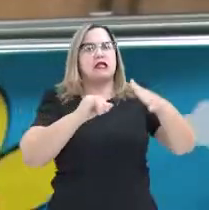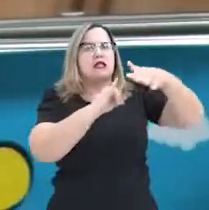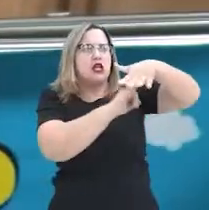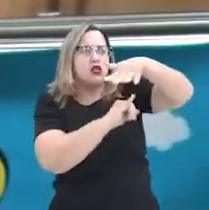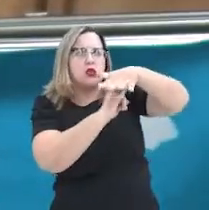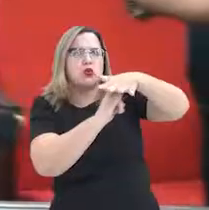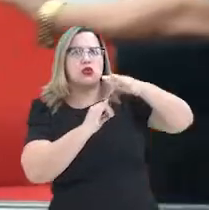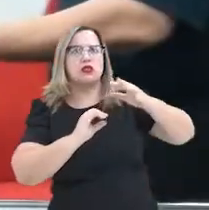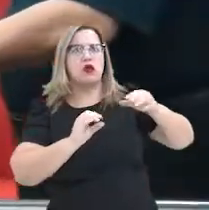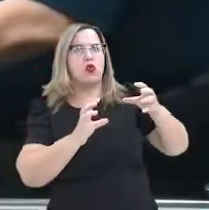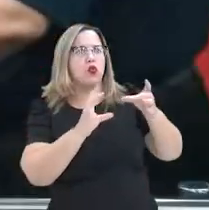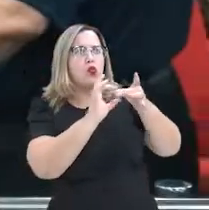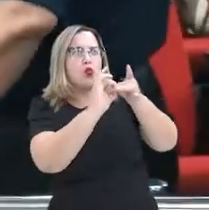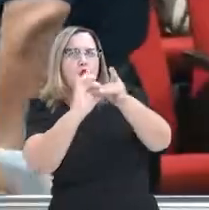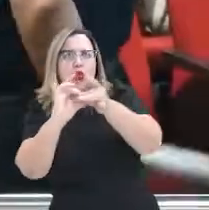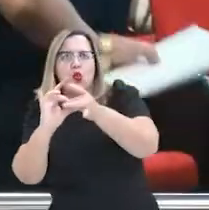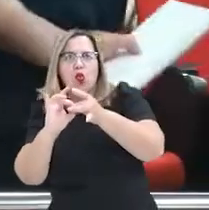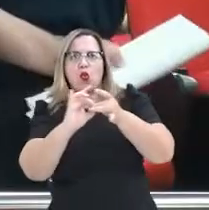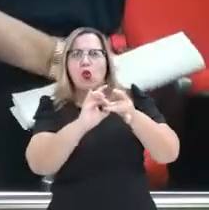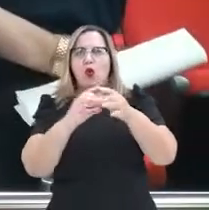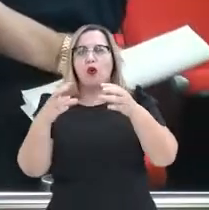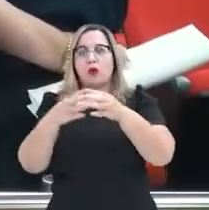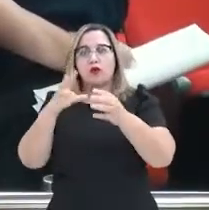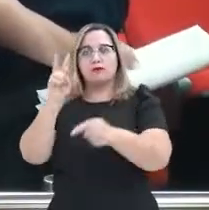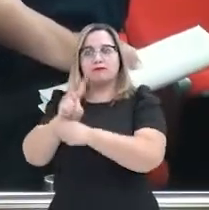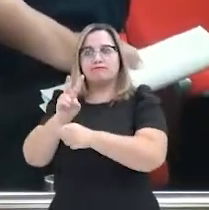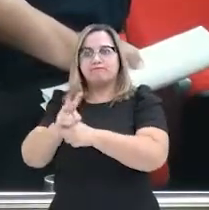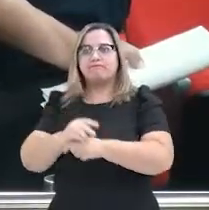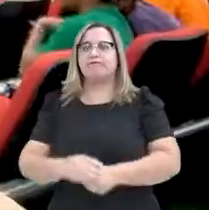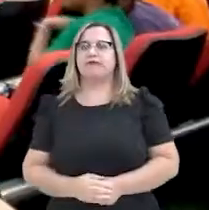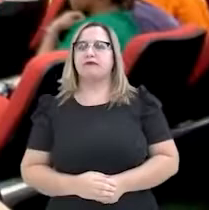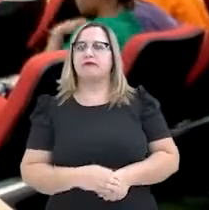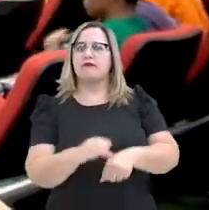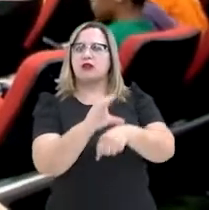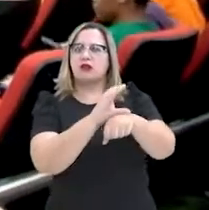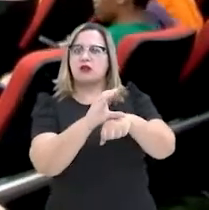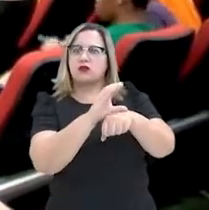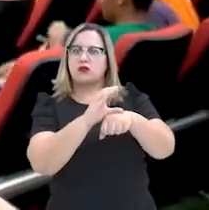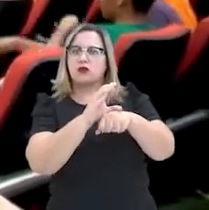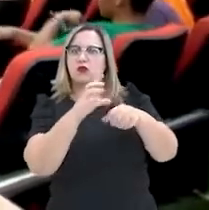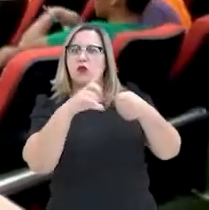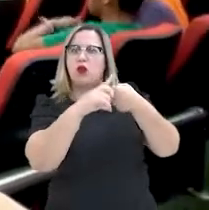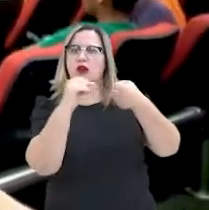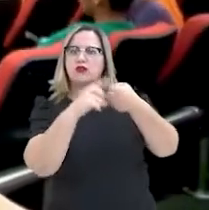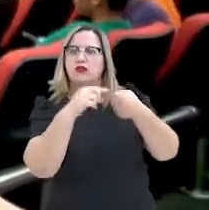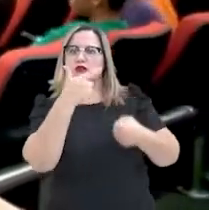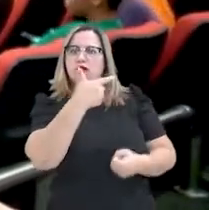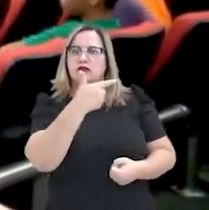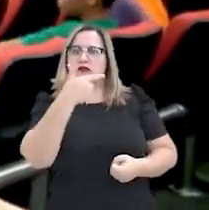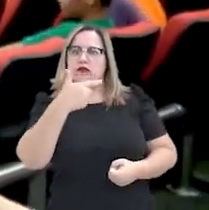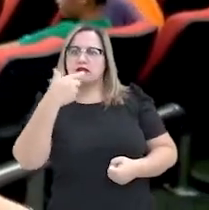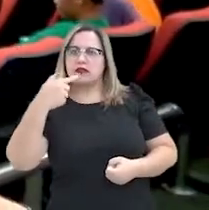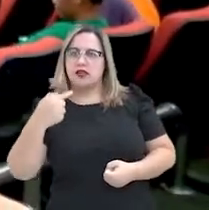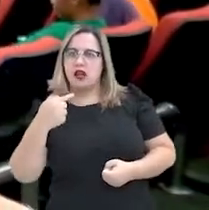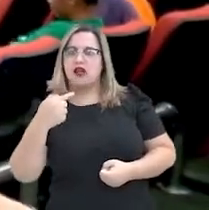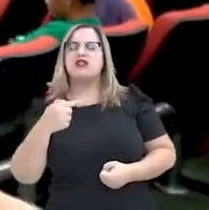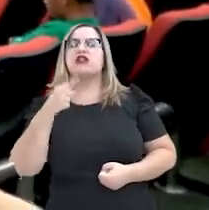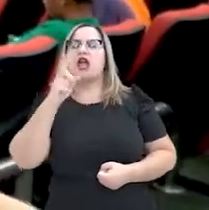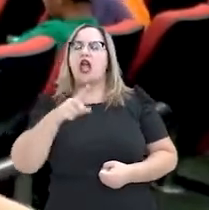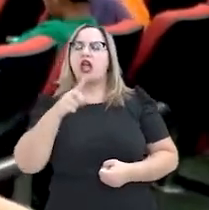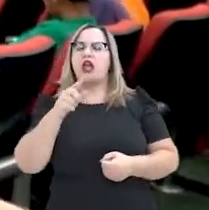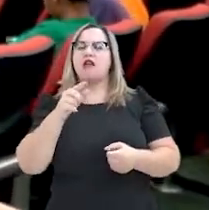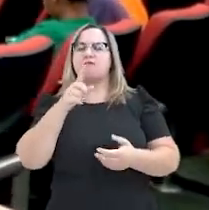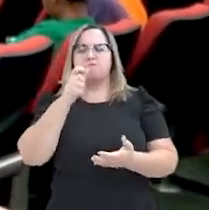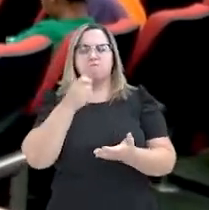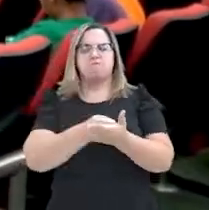das instituições que compõem a rede de proteção. A Constituição, no artigo 227, fala que é